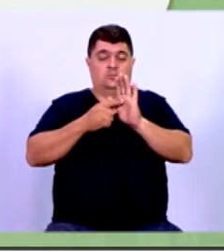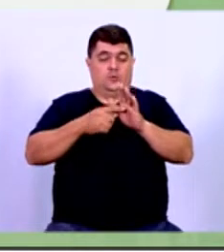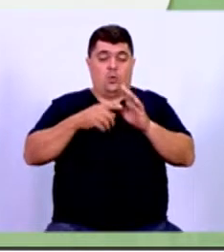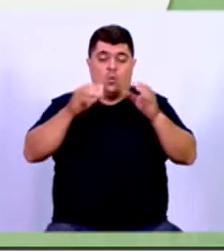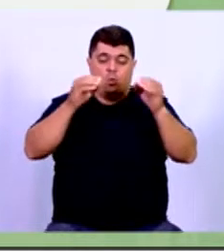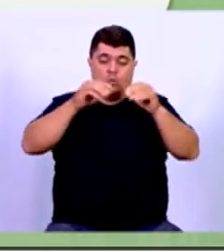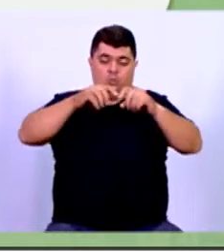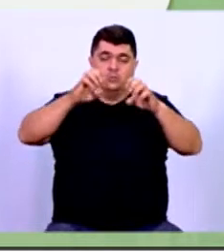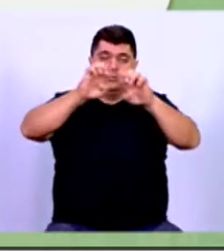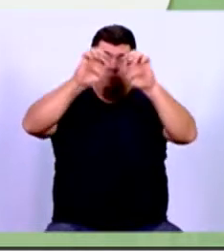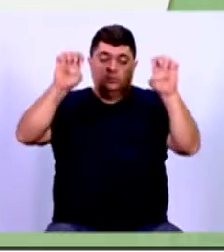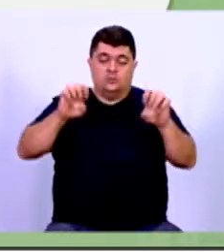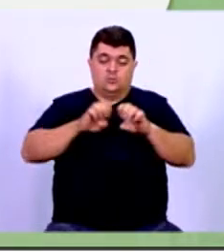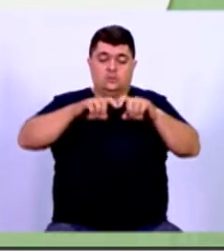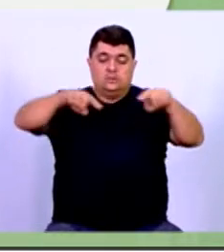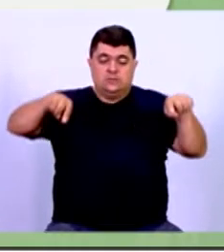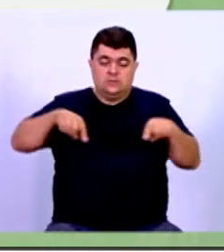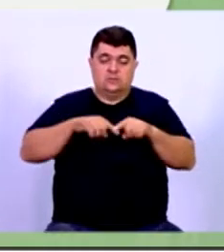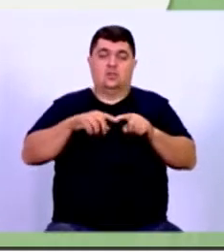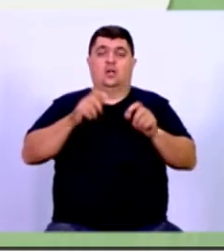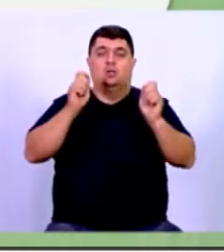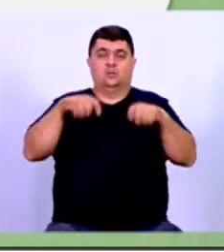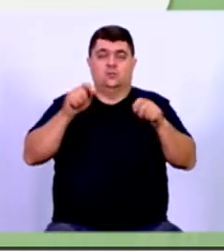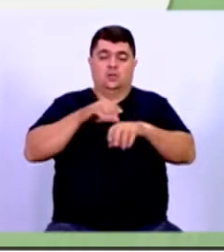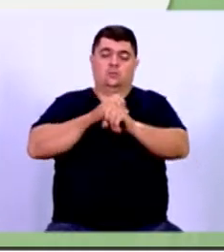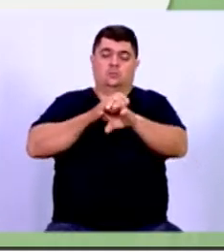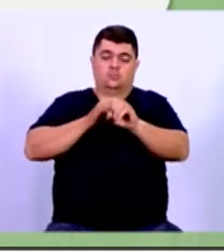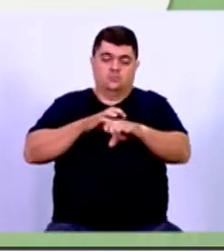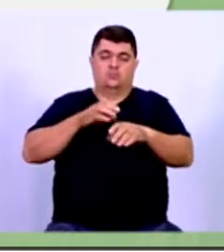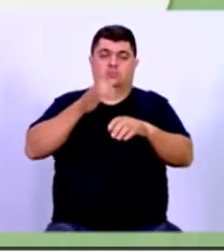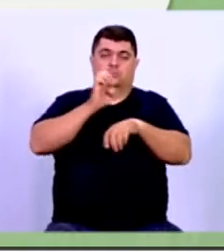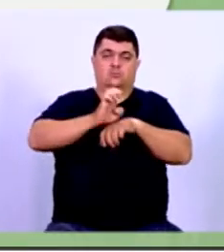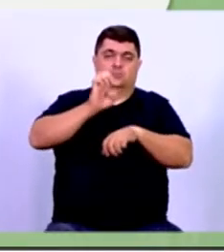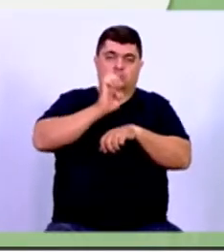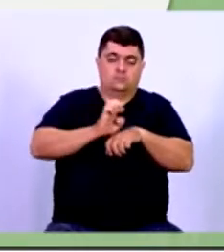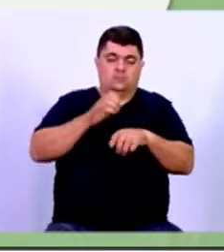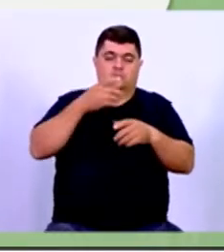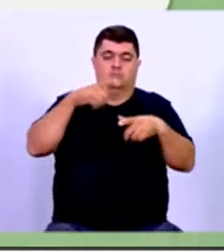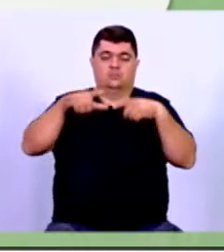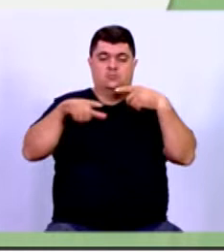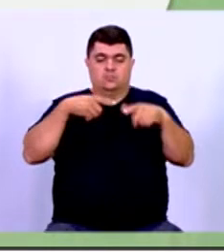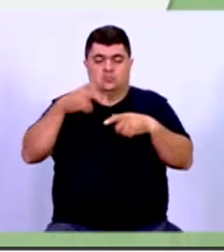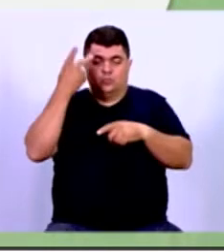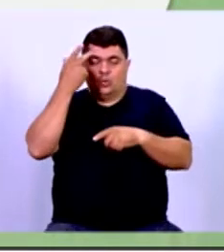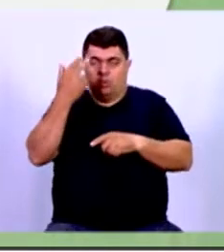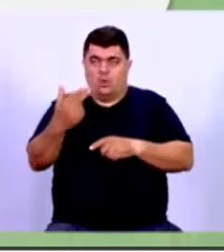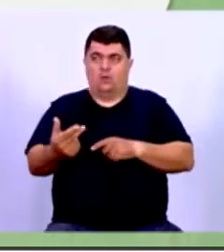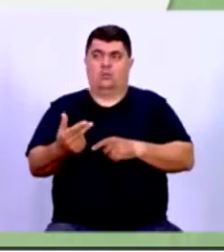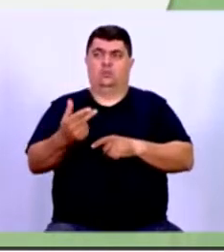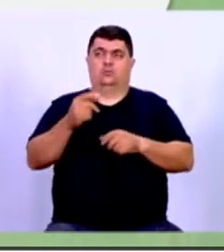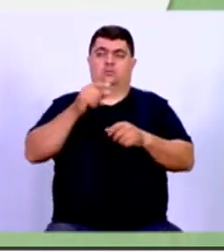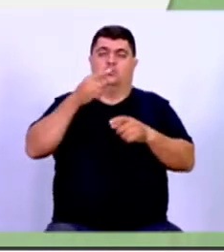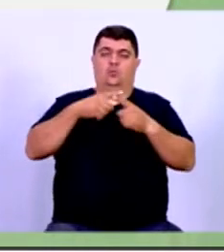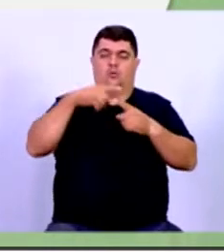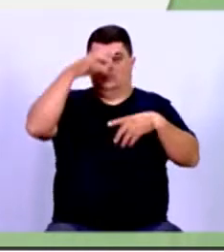que tenham condições de proporcionar ao educando as atividades de aprendizagem